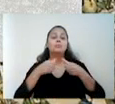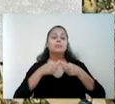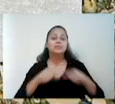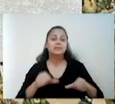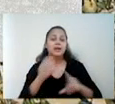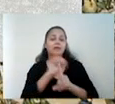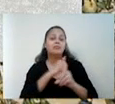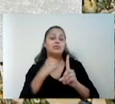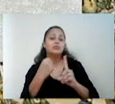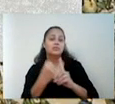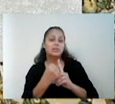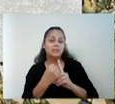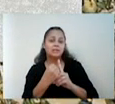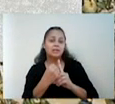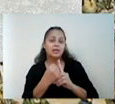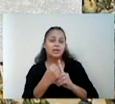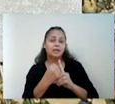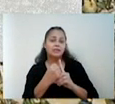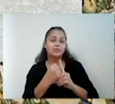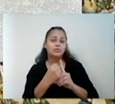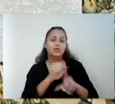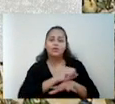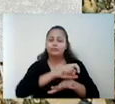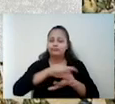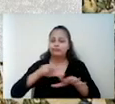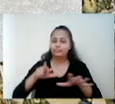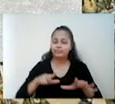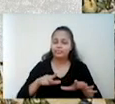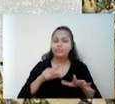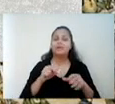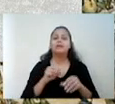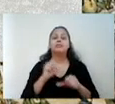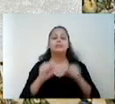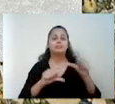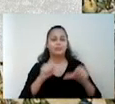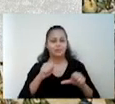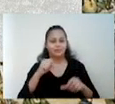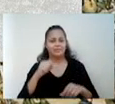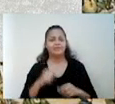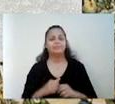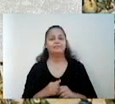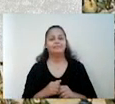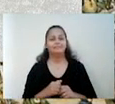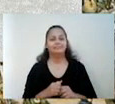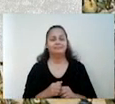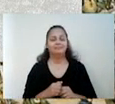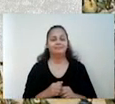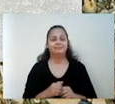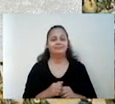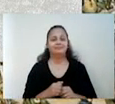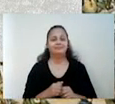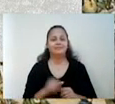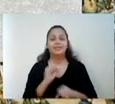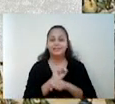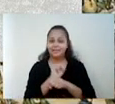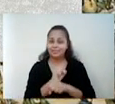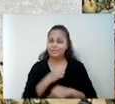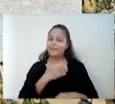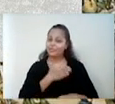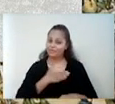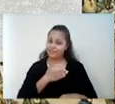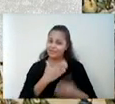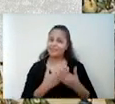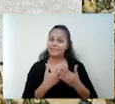estava a sociedade no meio de tantas mudanças, né? Isso veremos na próxima aula, ok? Bom, espero que